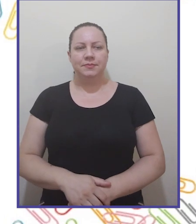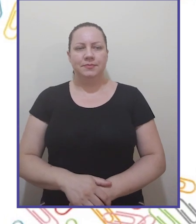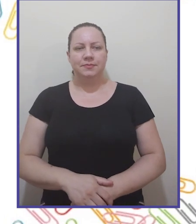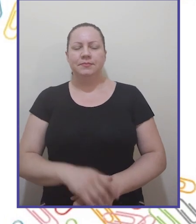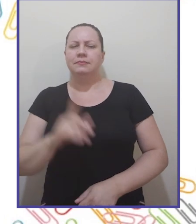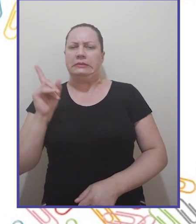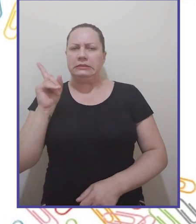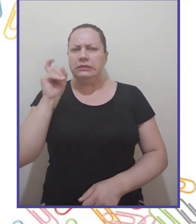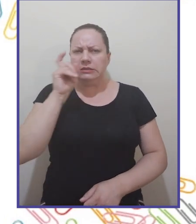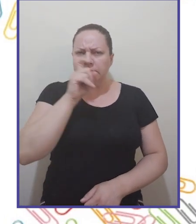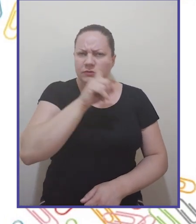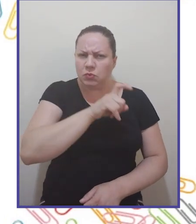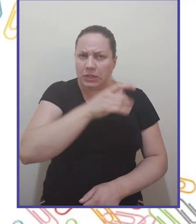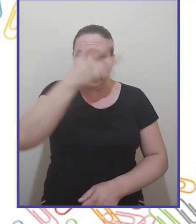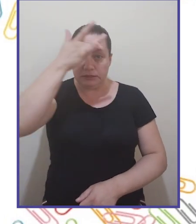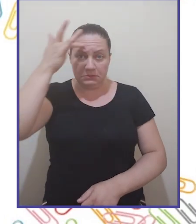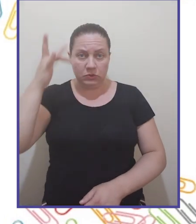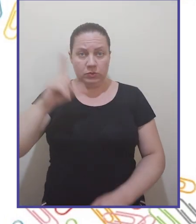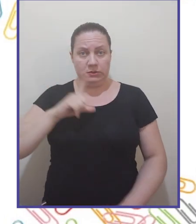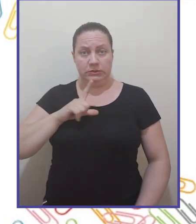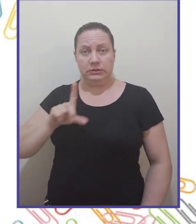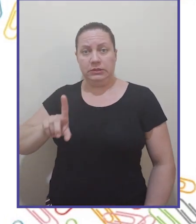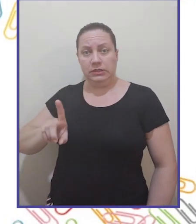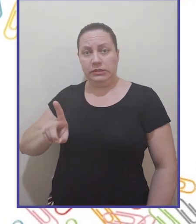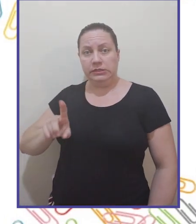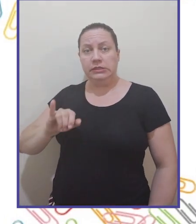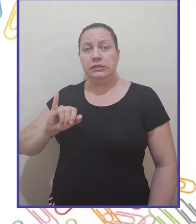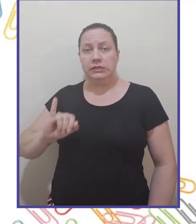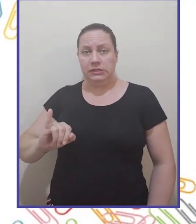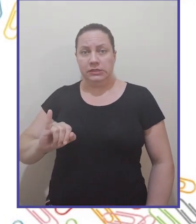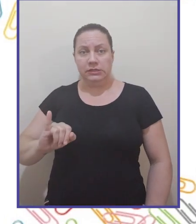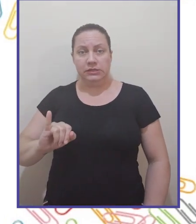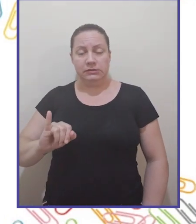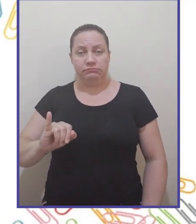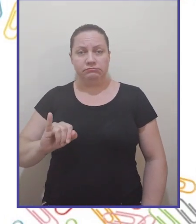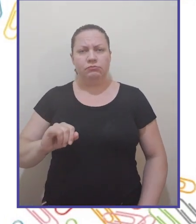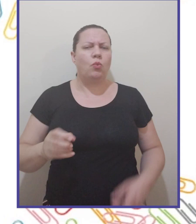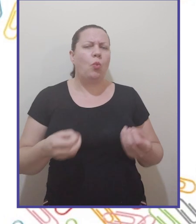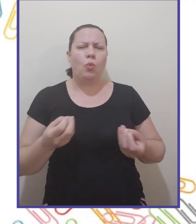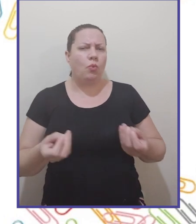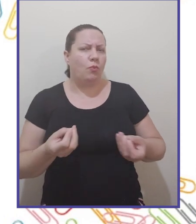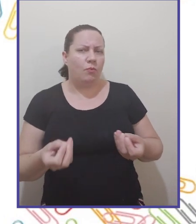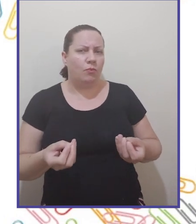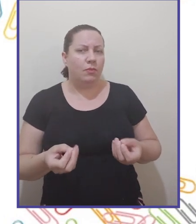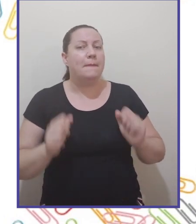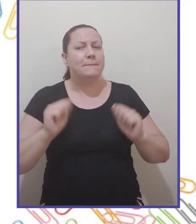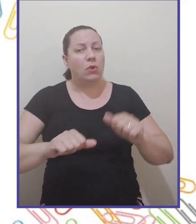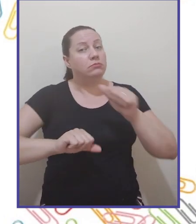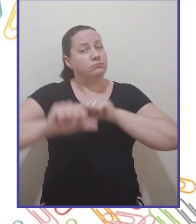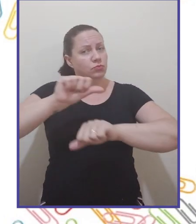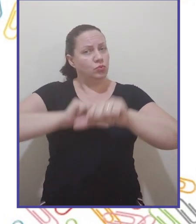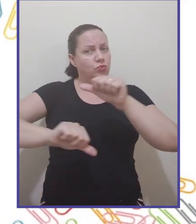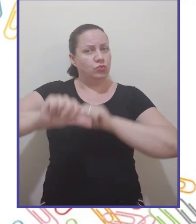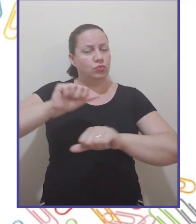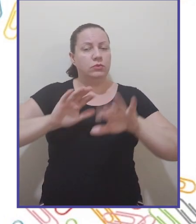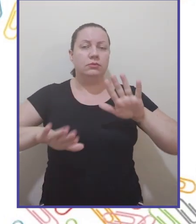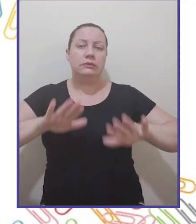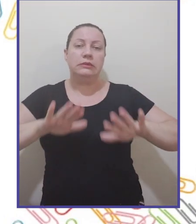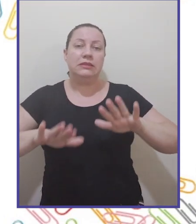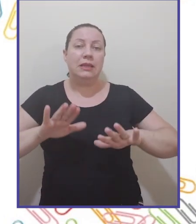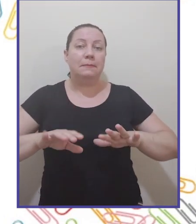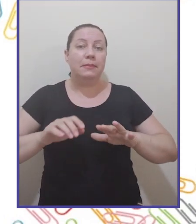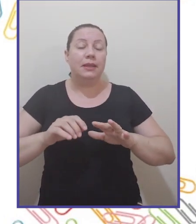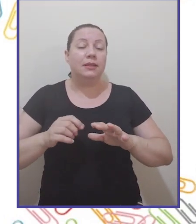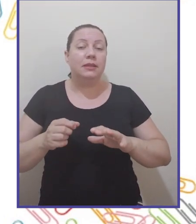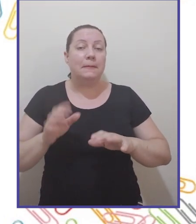As dificuldades que as pessoas com deficiência intelectual irão apresentar podem variar de acordo com o grau